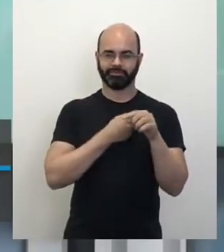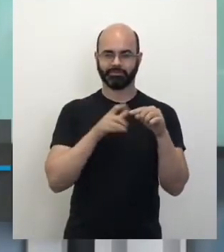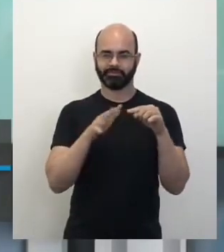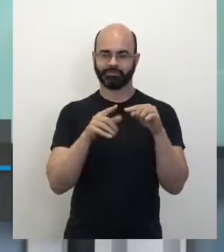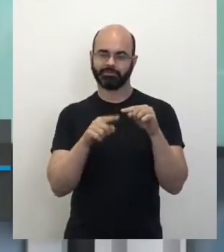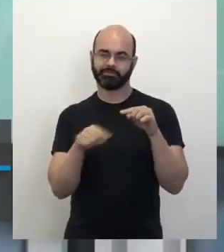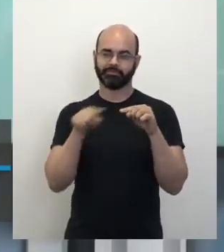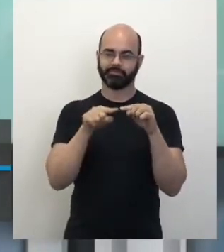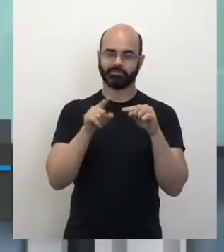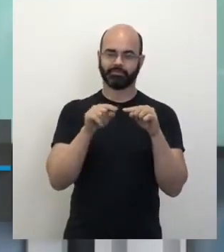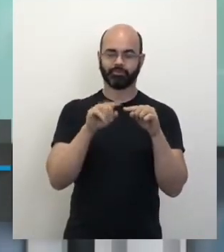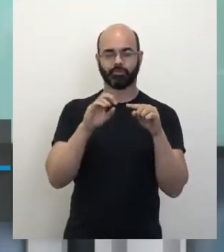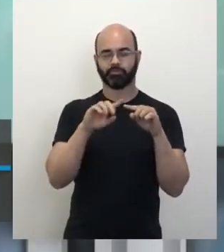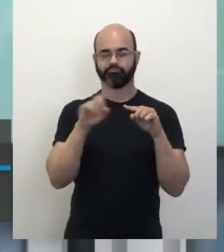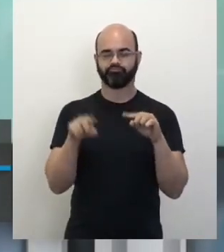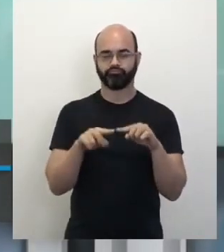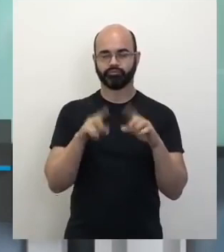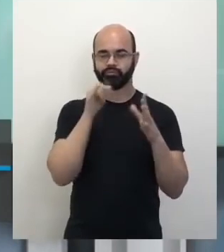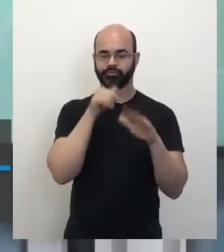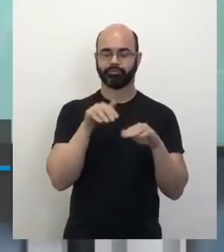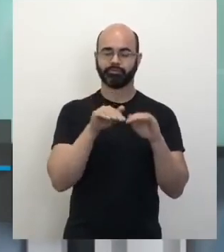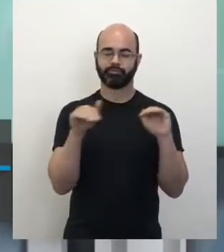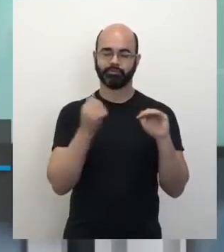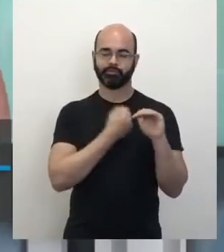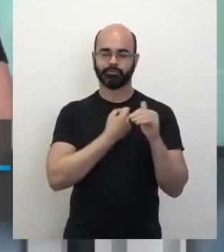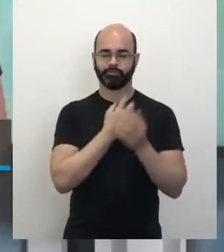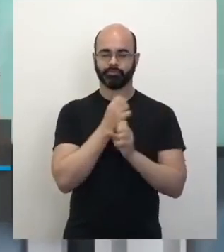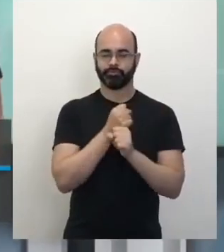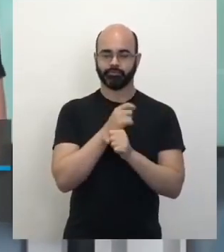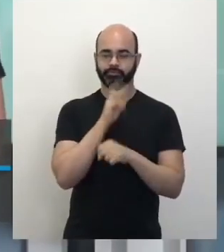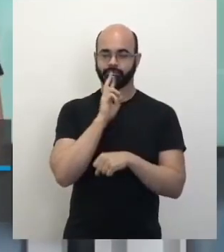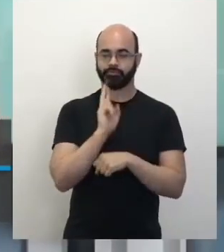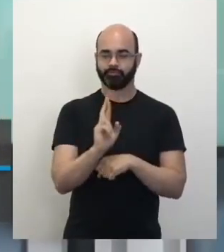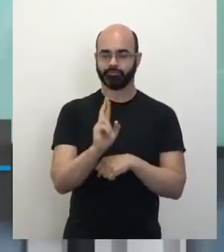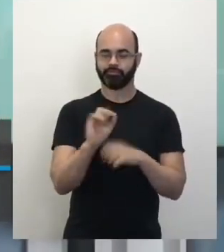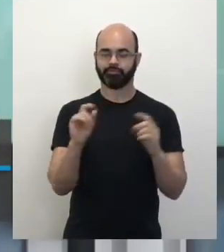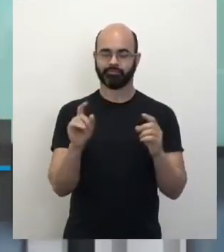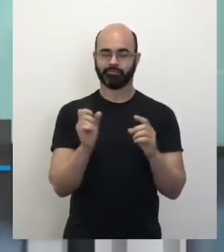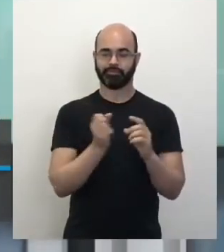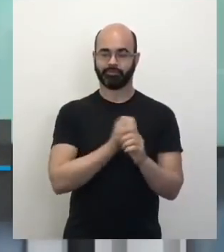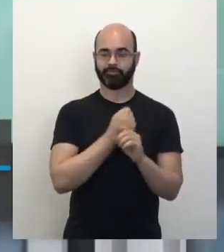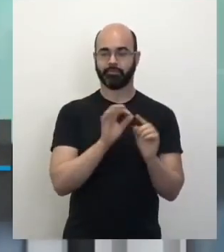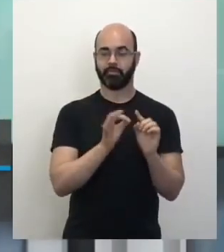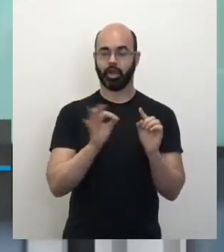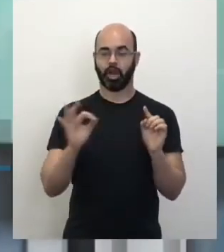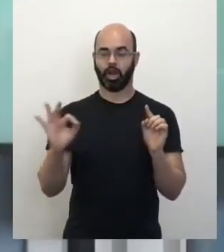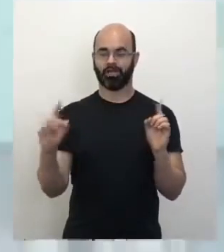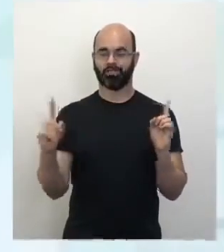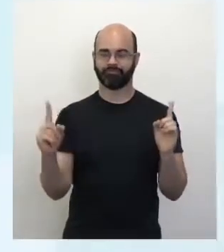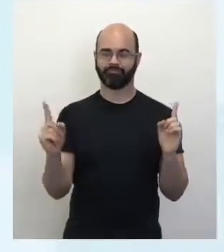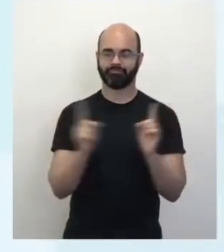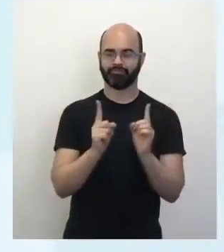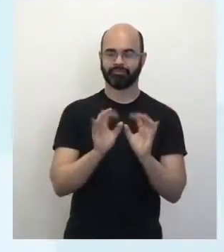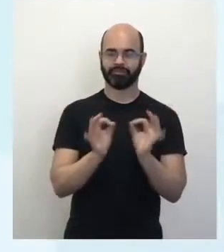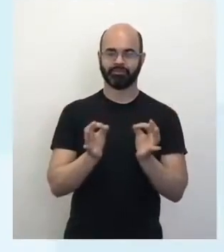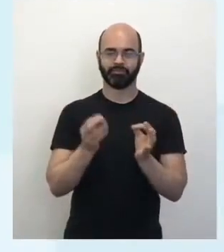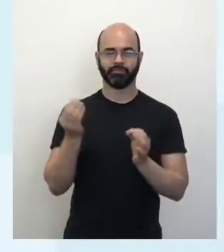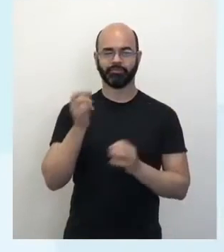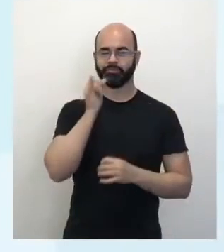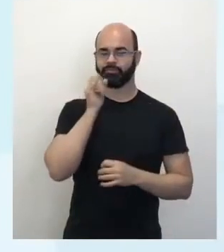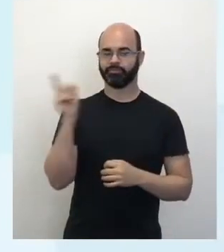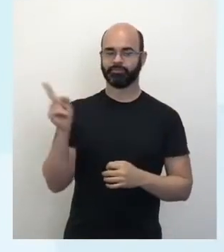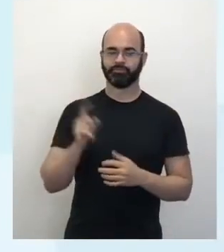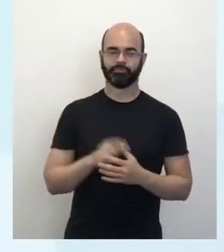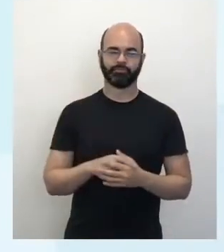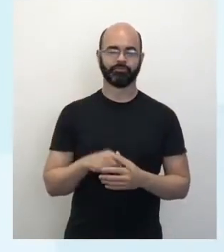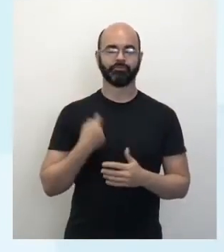Então pensa, você está lá, às vezes você faz aquele cálculo para responder ali na hora. Eu fiz a seguinte ideia, pode pôr na telinha? Então